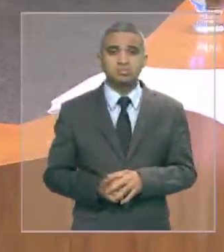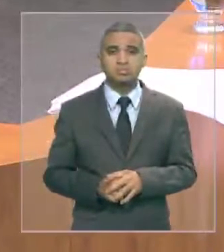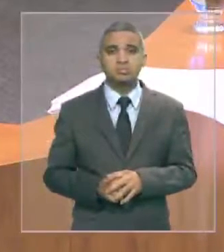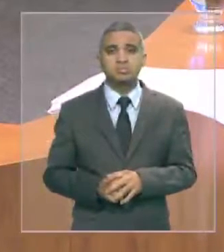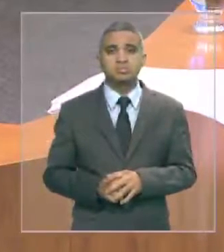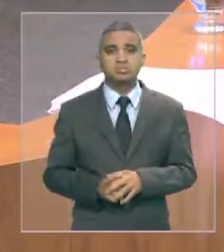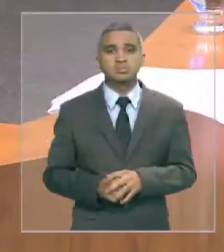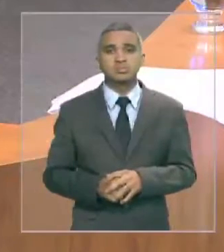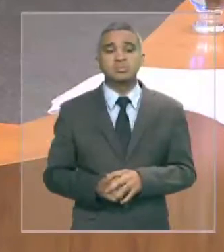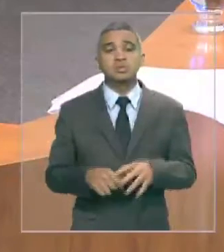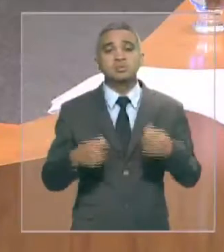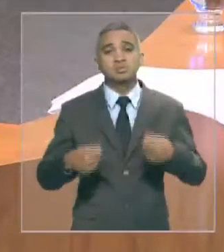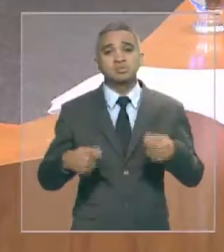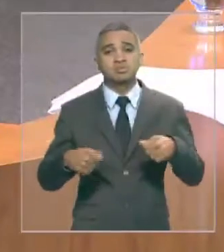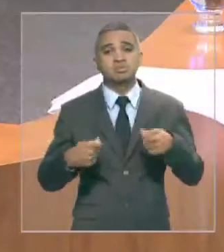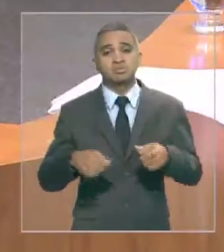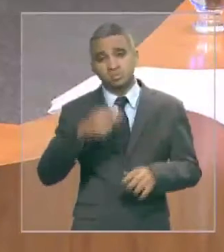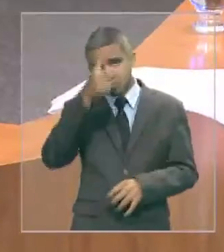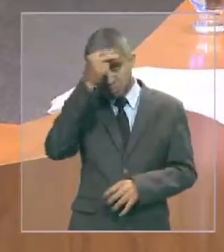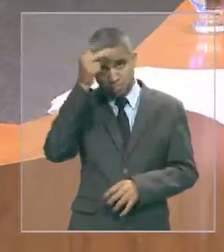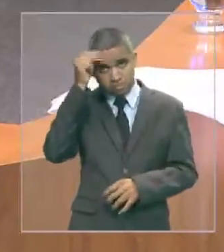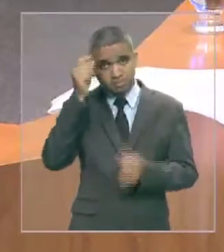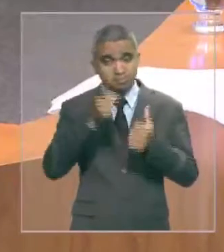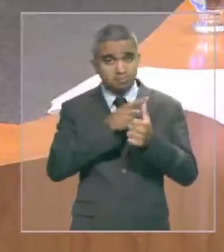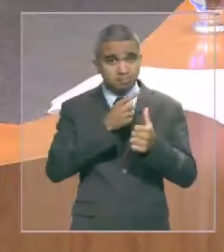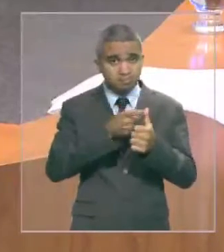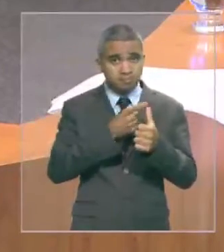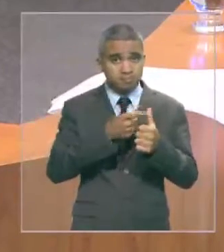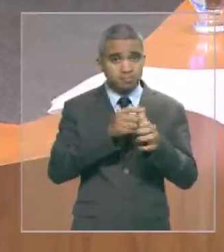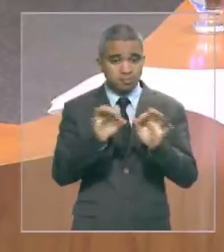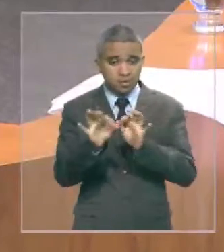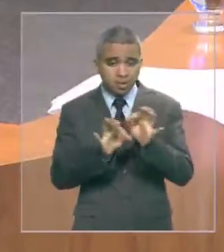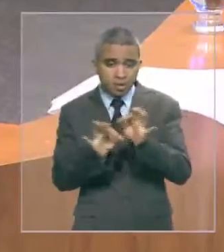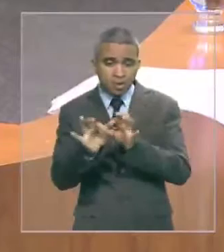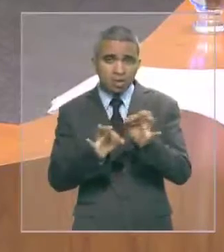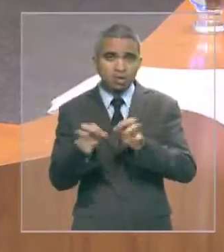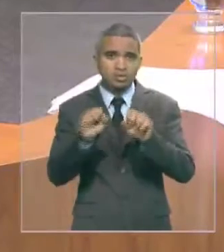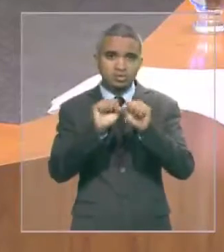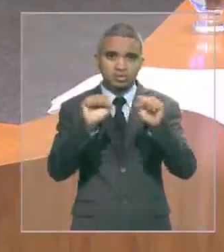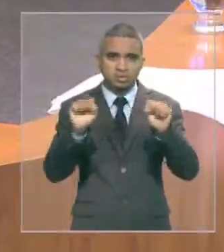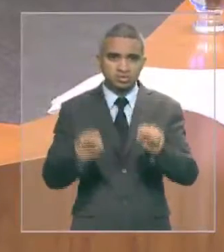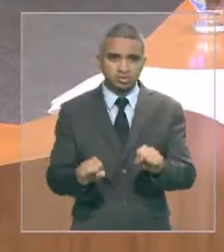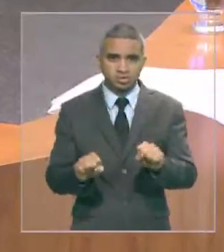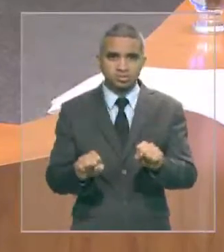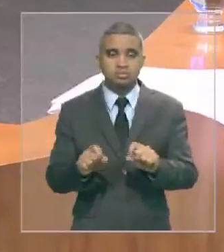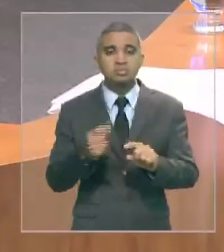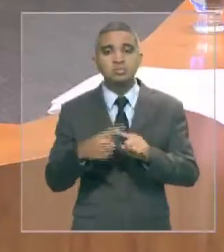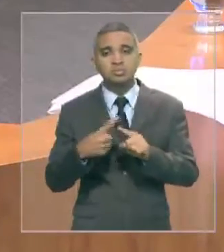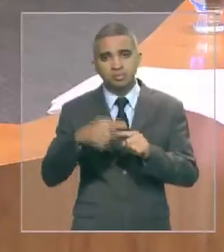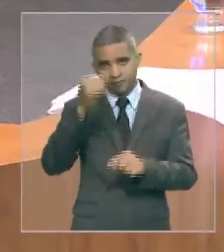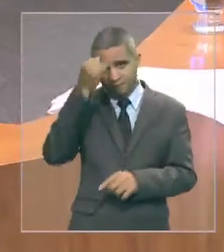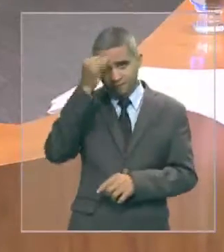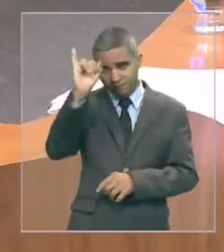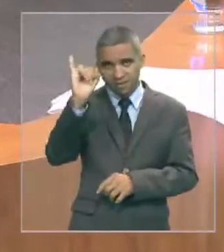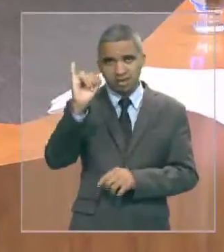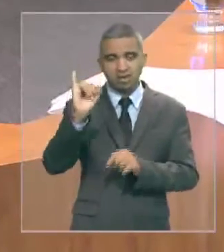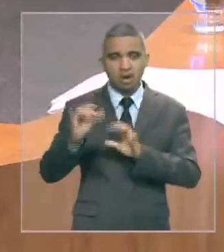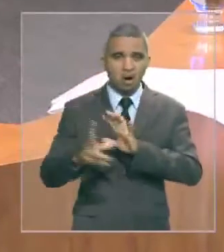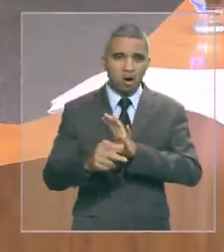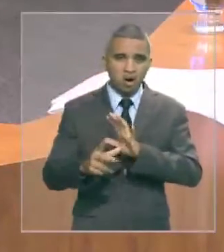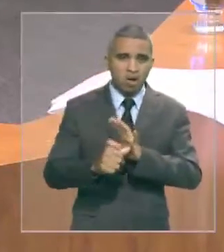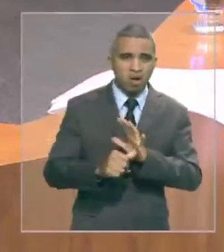que o prefeito tivesse organizado o sistema que está aí, acabado com a fraude, sem ter